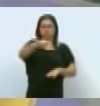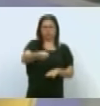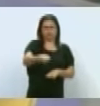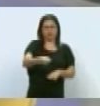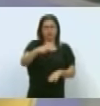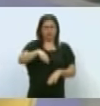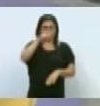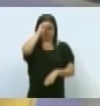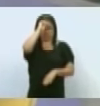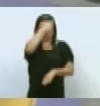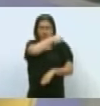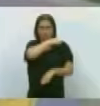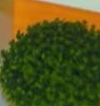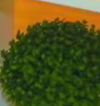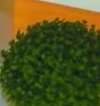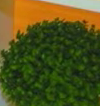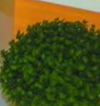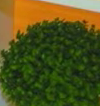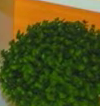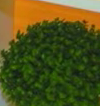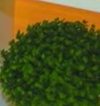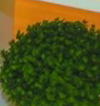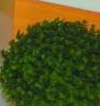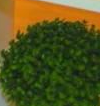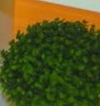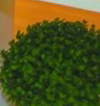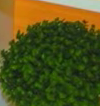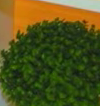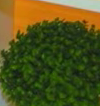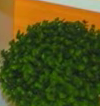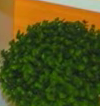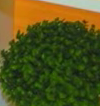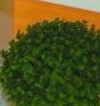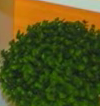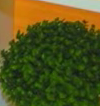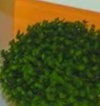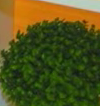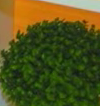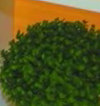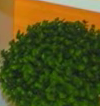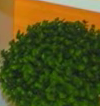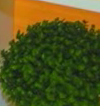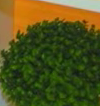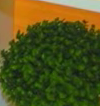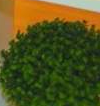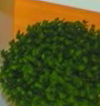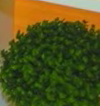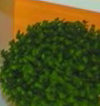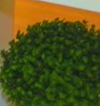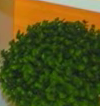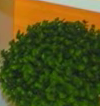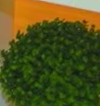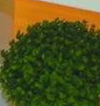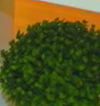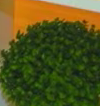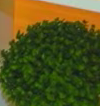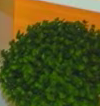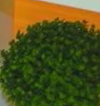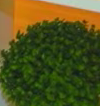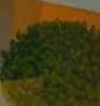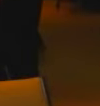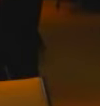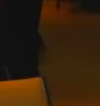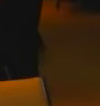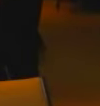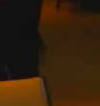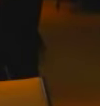região, Nenê Onsi. Ele teve uma parada cardiorrespiratória e ele faleceu na madrugada desta